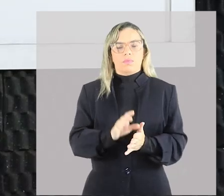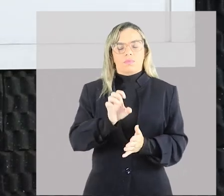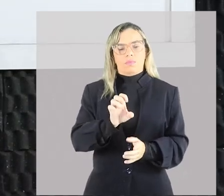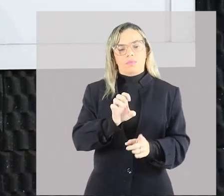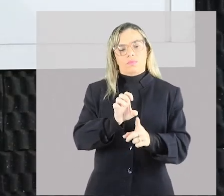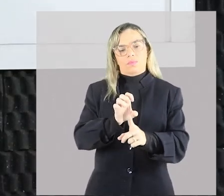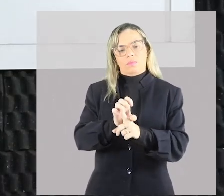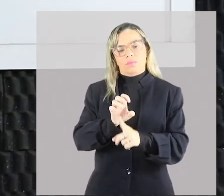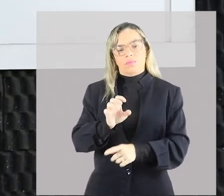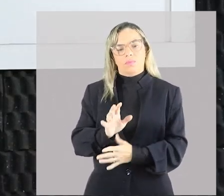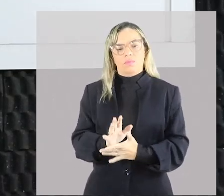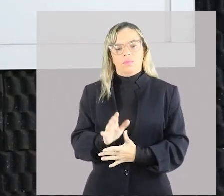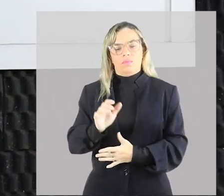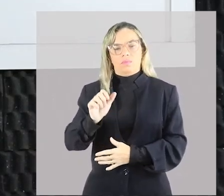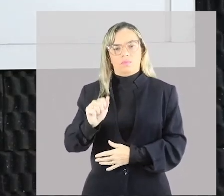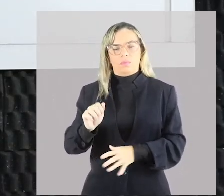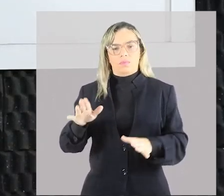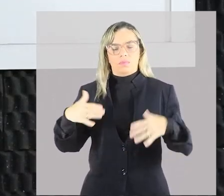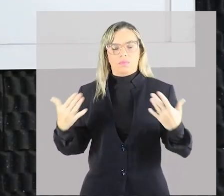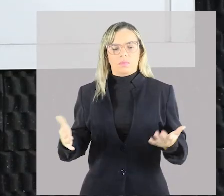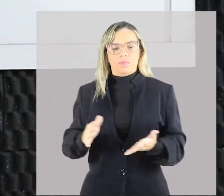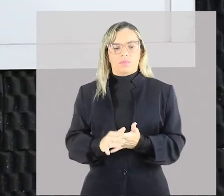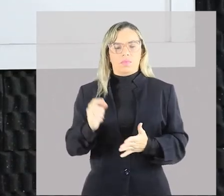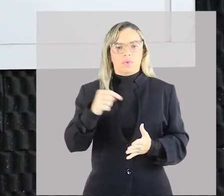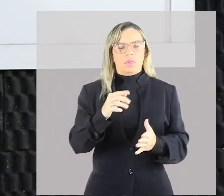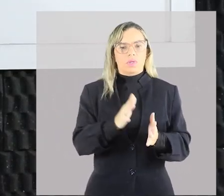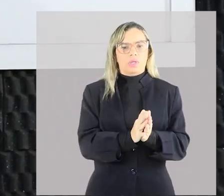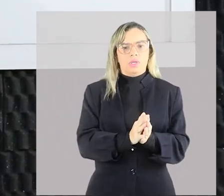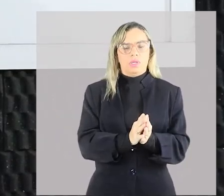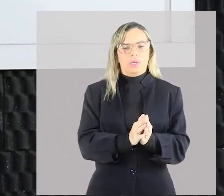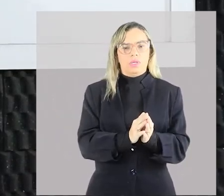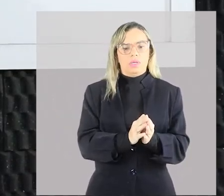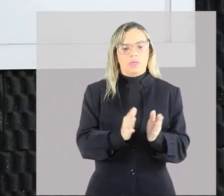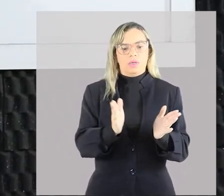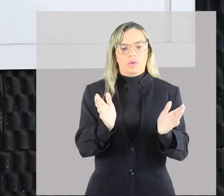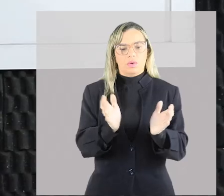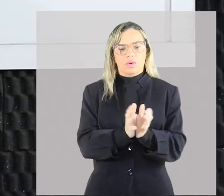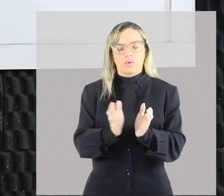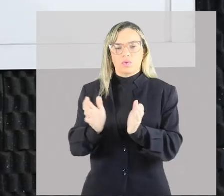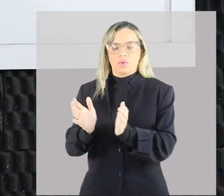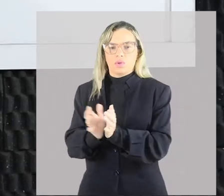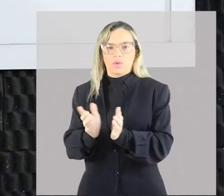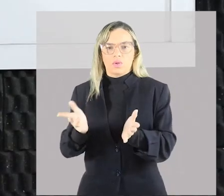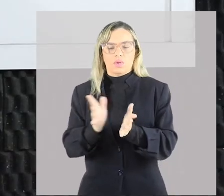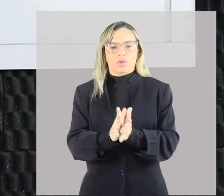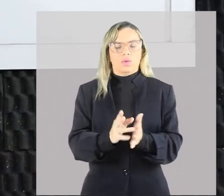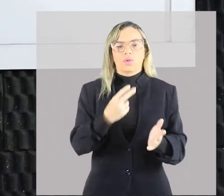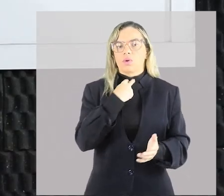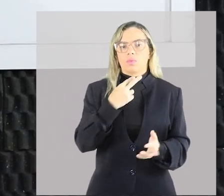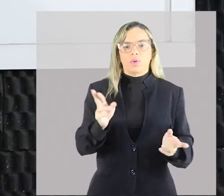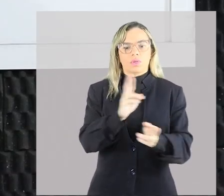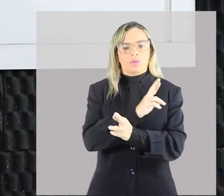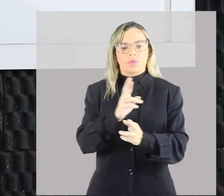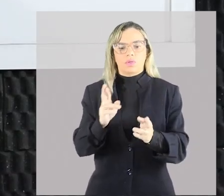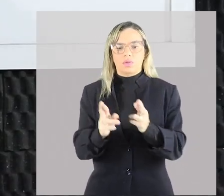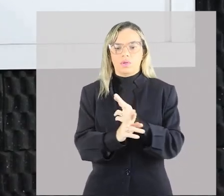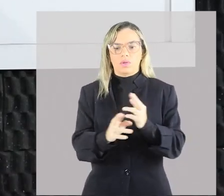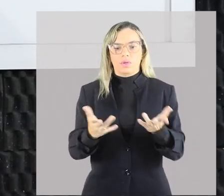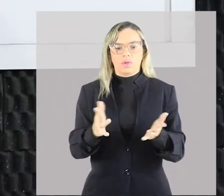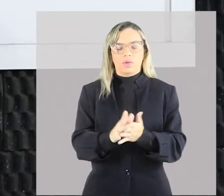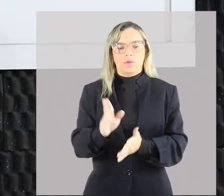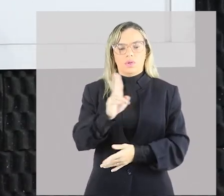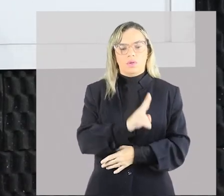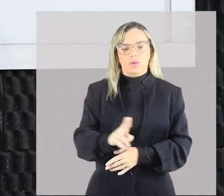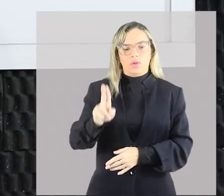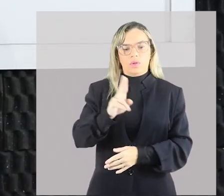falou para vocês. Se vazio é um conjunto e A é outro conjunto, eu não posso usar a relação de pertinência. Eu poderia dizer